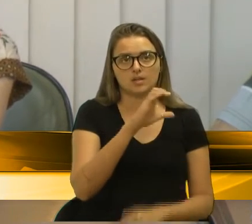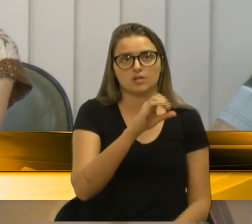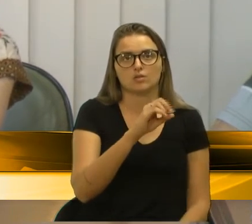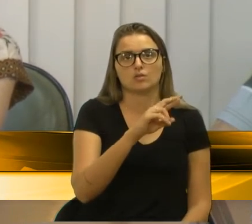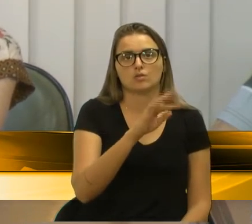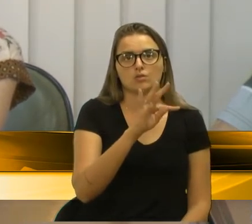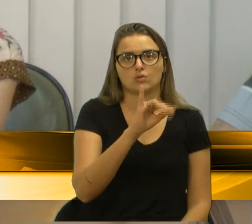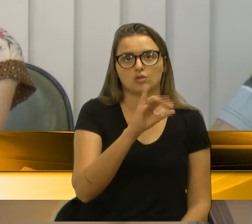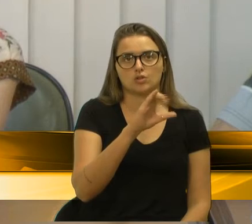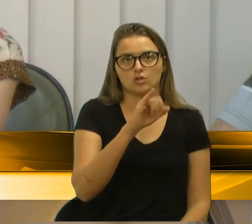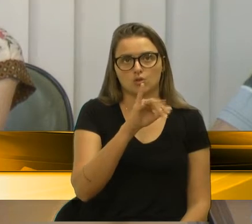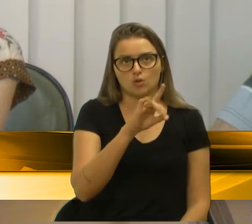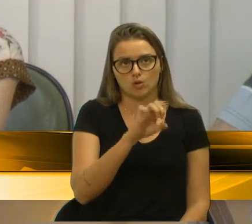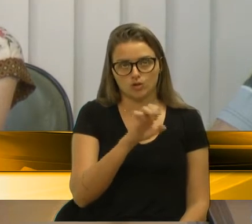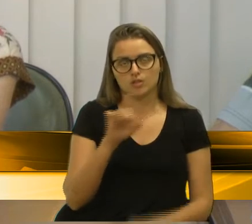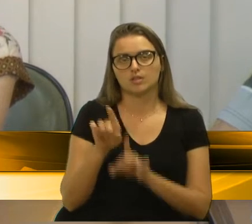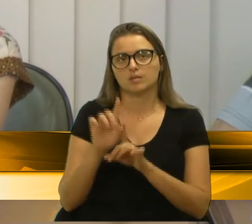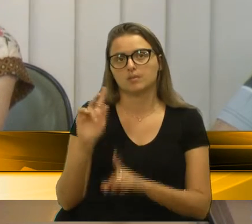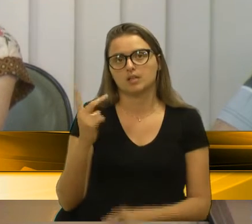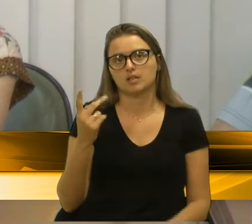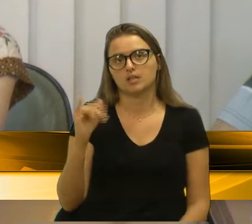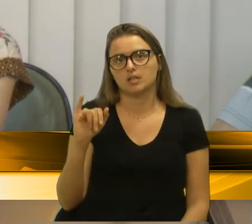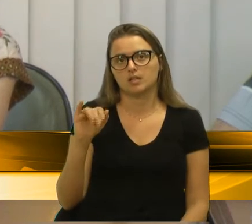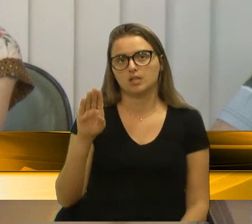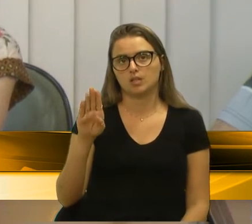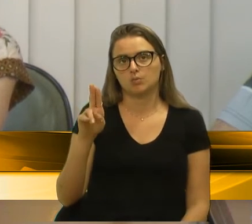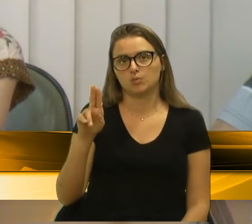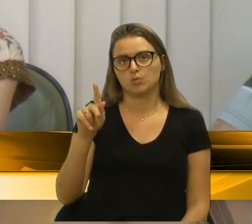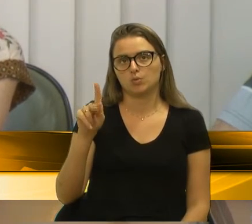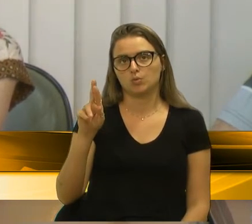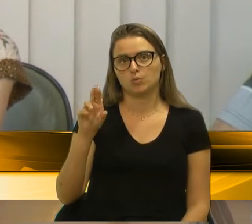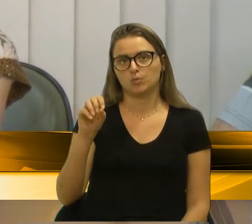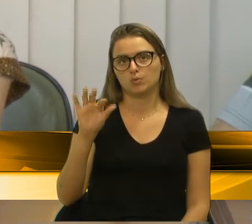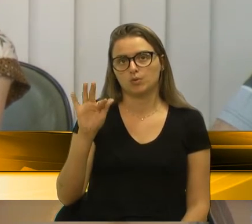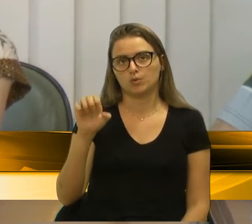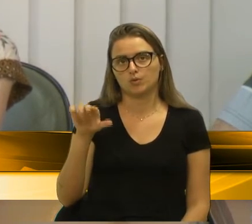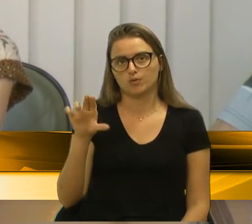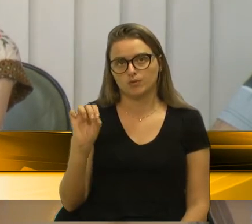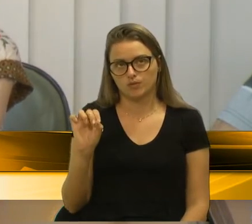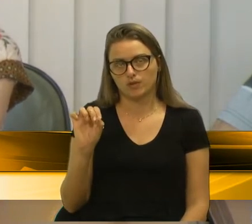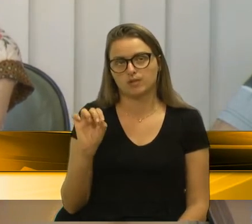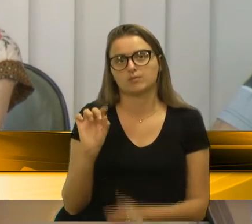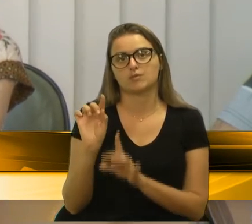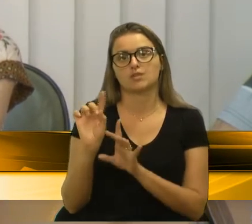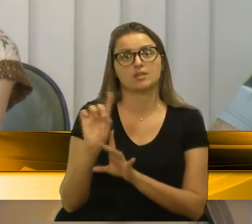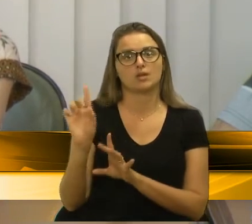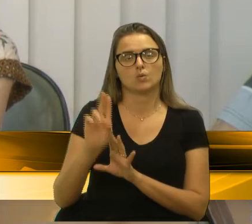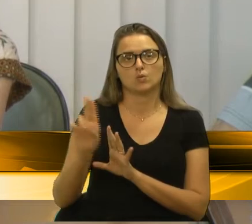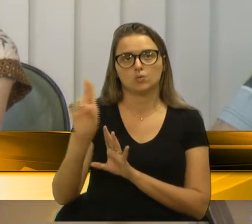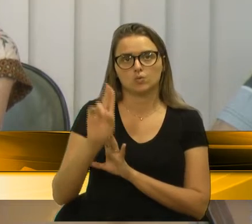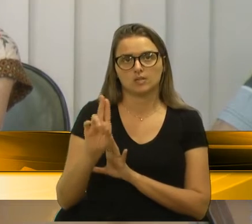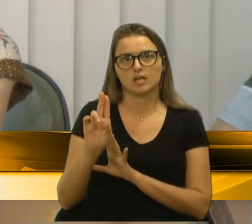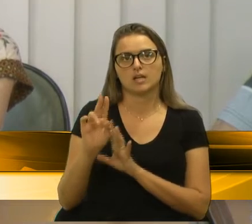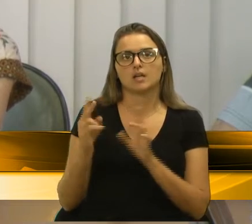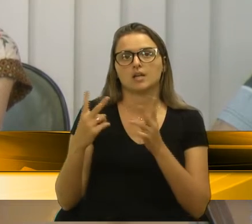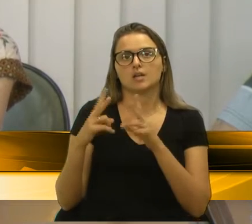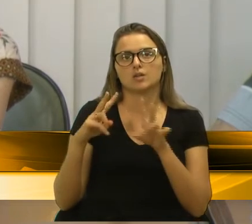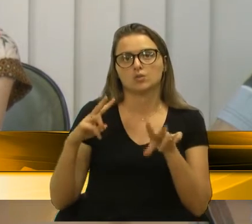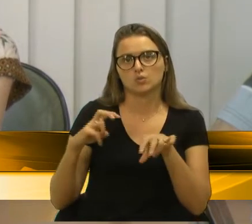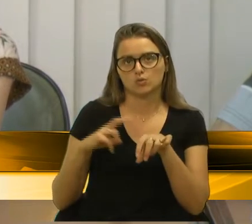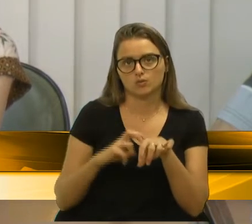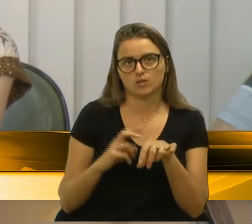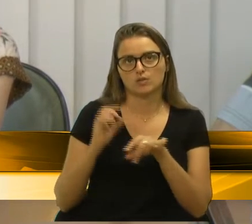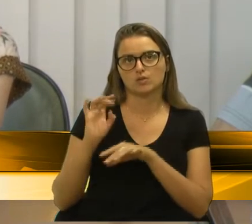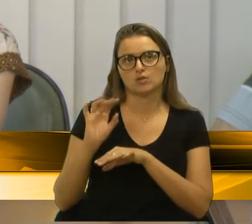relação ao uso do ibuprofeno, da restrição do uso de ibuprofeno para a população só em casos